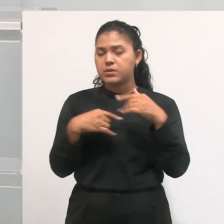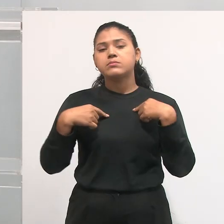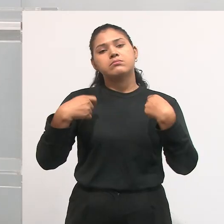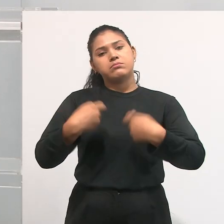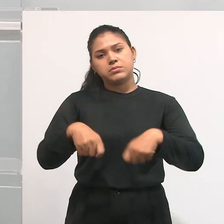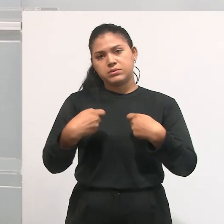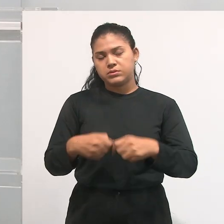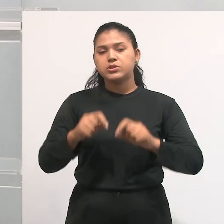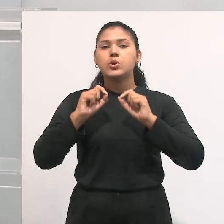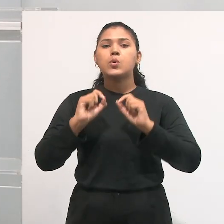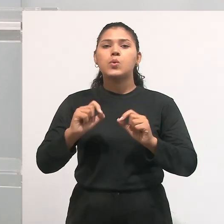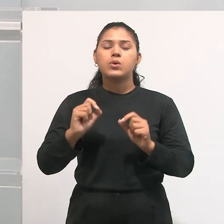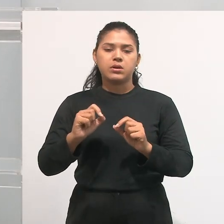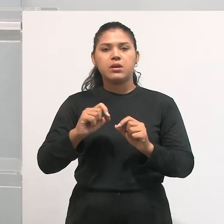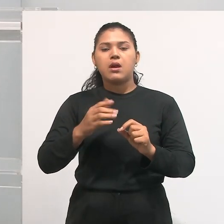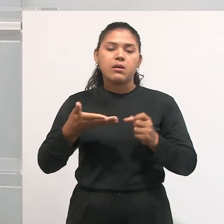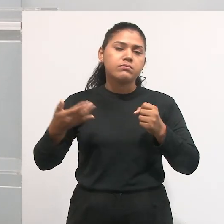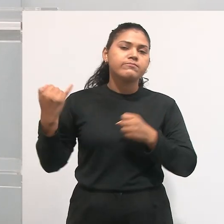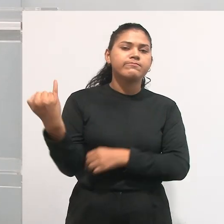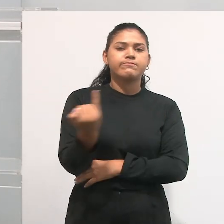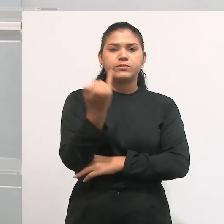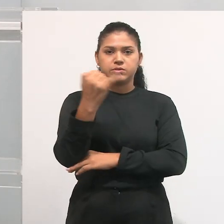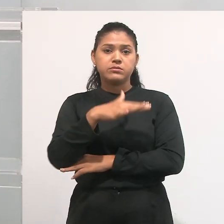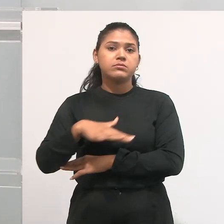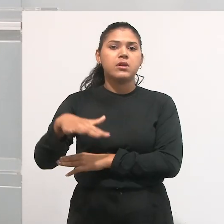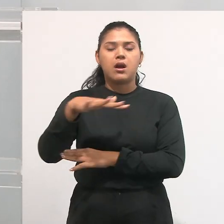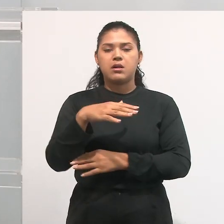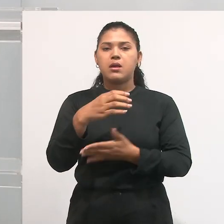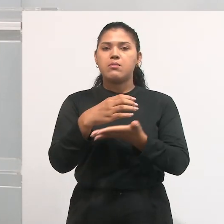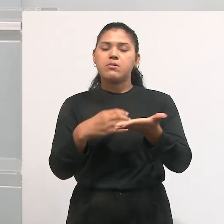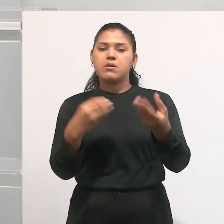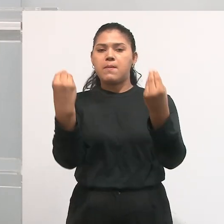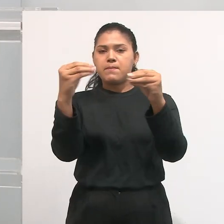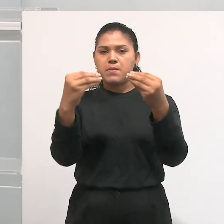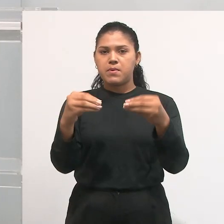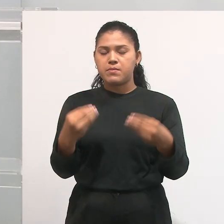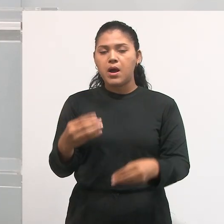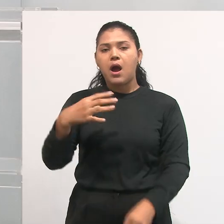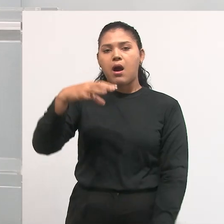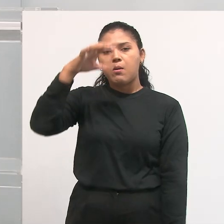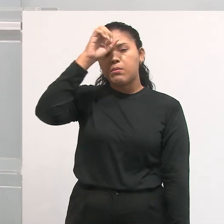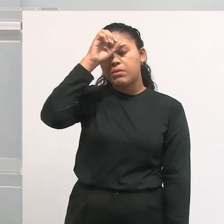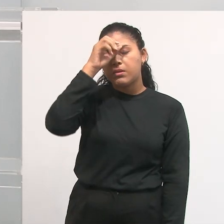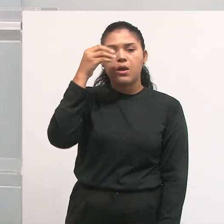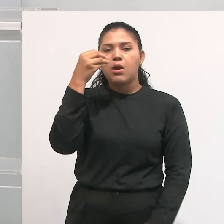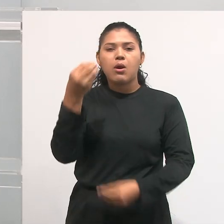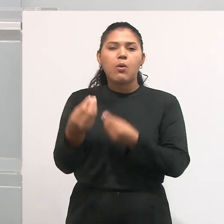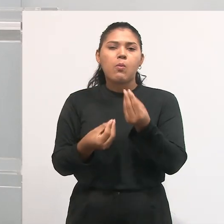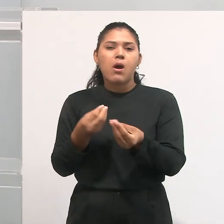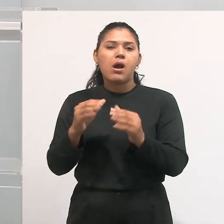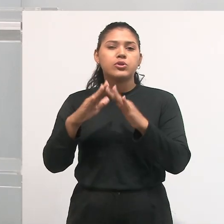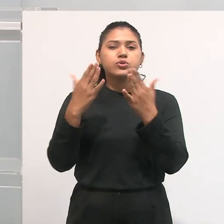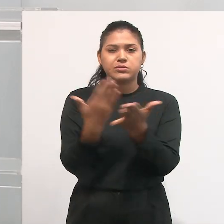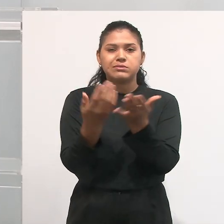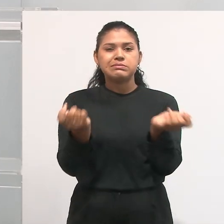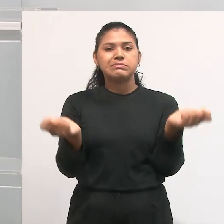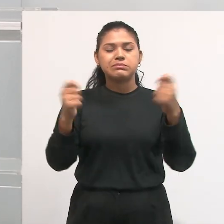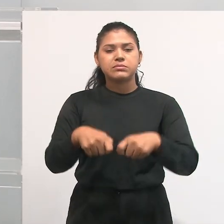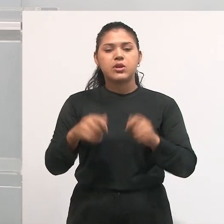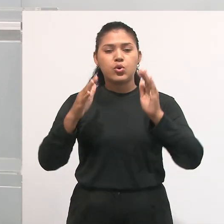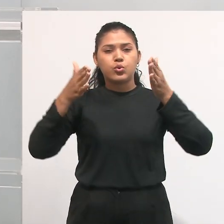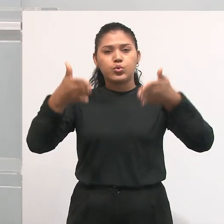são considerados importantes para aprender, né, para que a escola trabalhe com